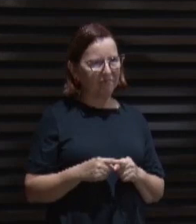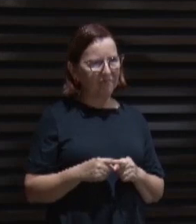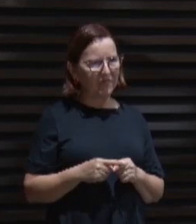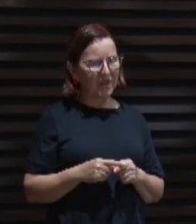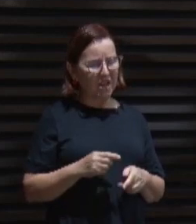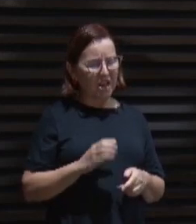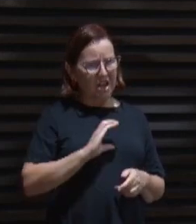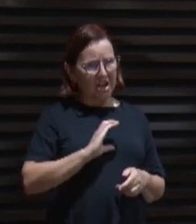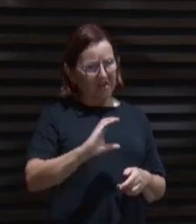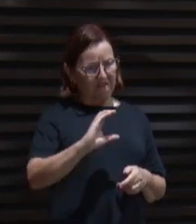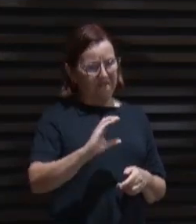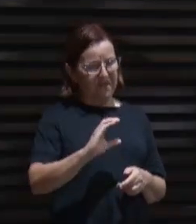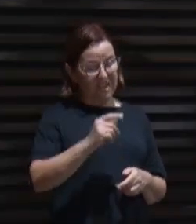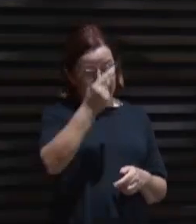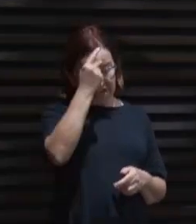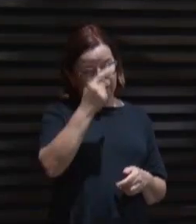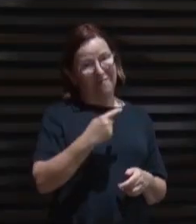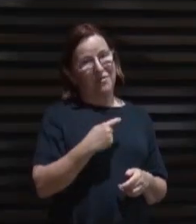Quando você confia em você.